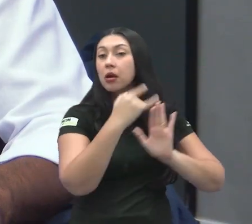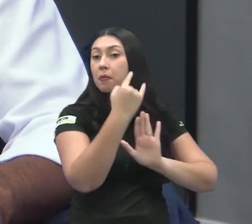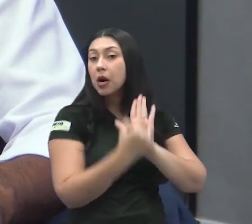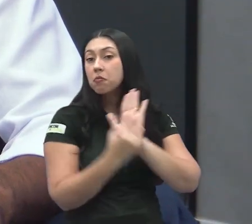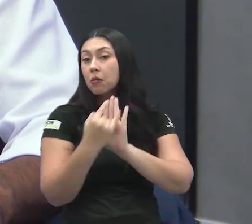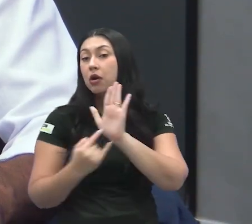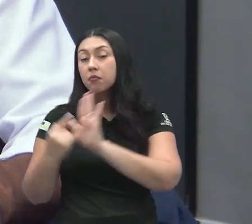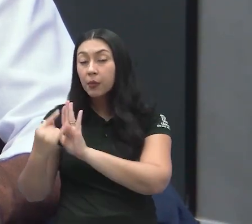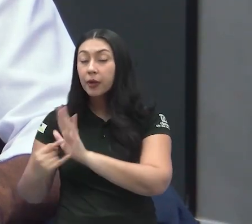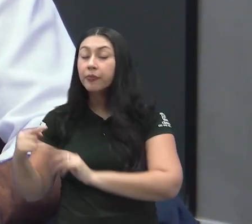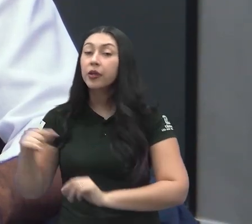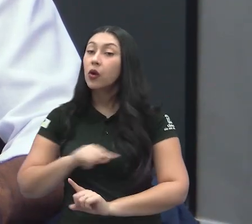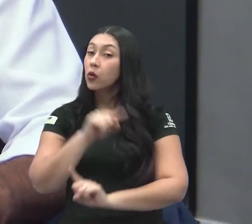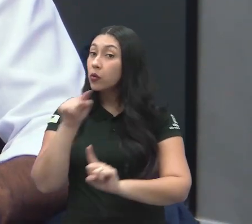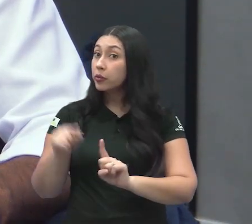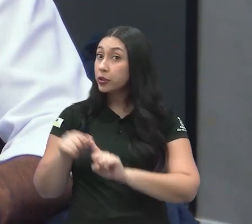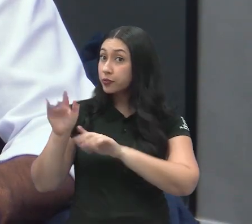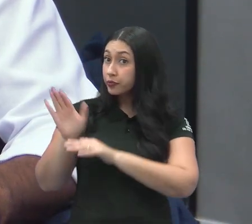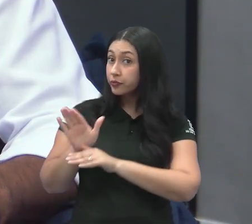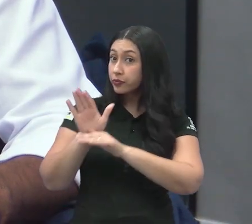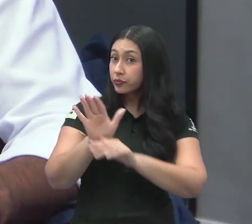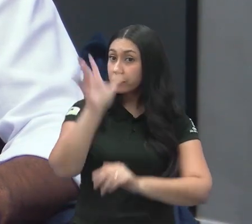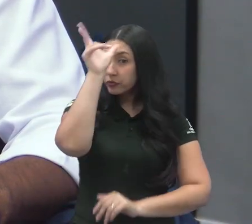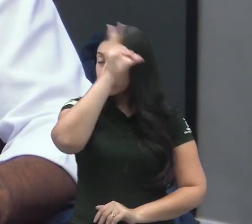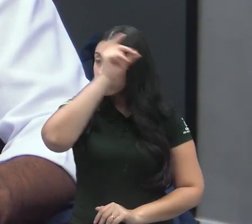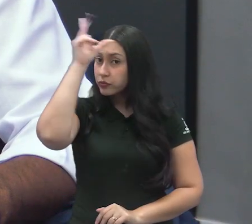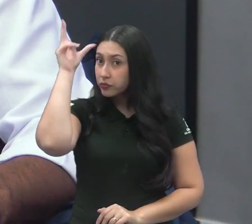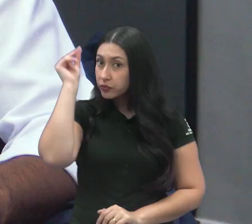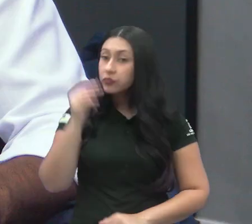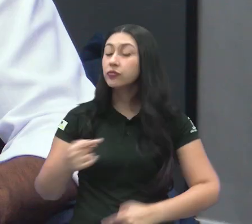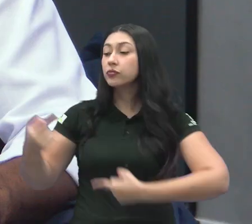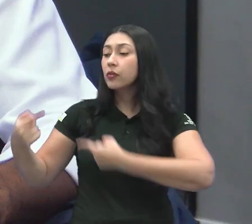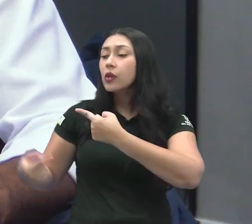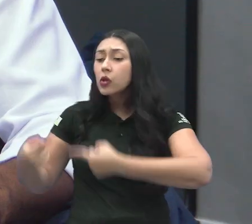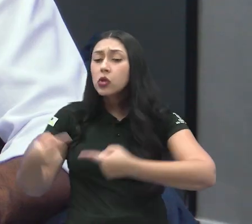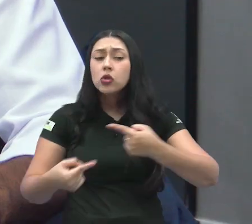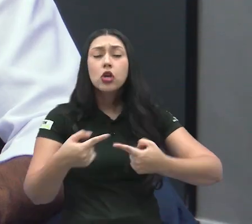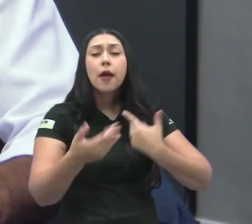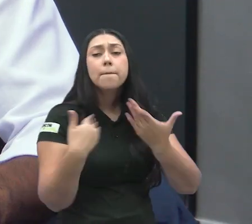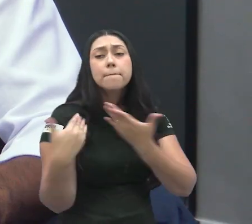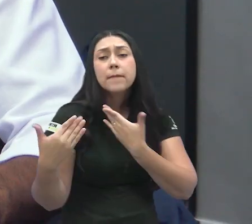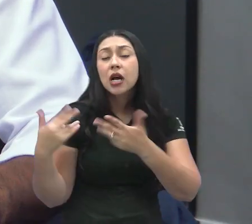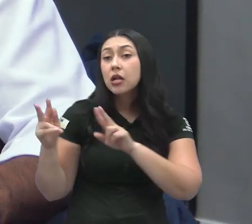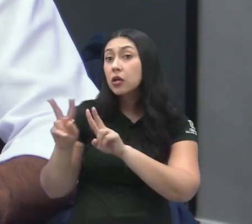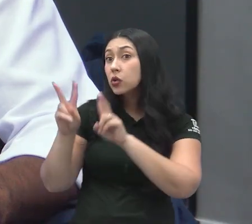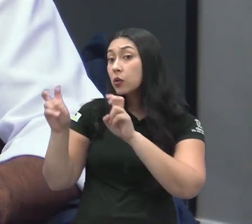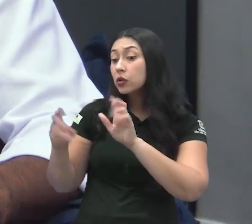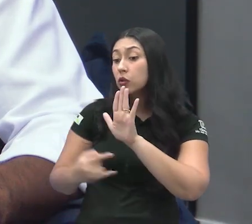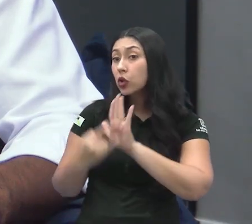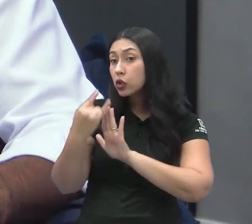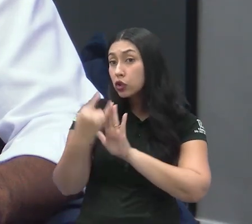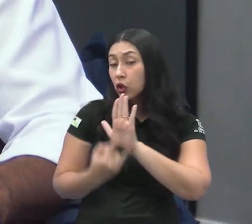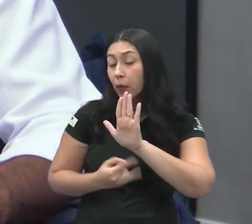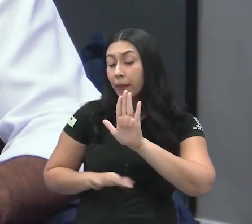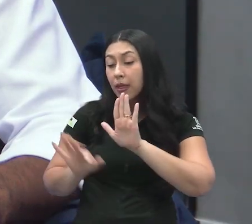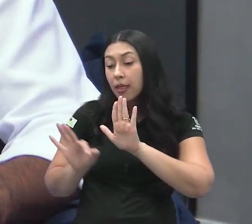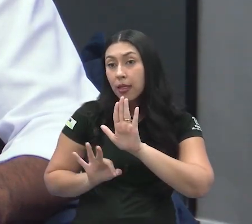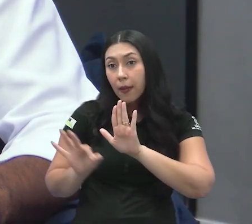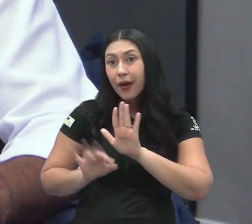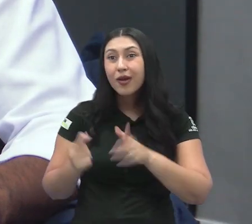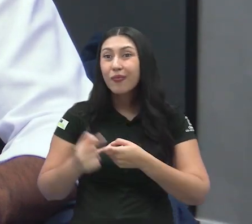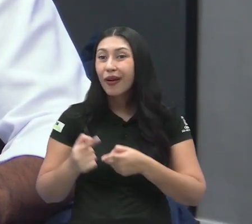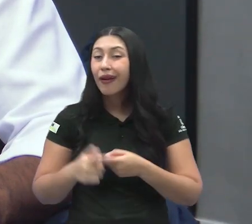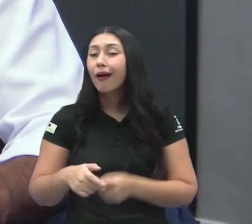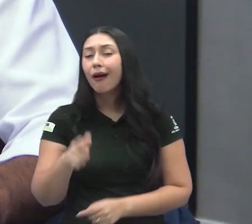possa contribuir com o governo, com discussões com a comunidade sobre a questão de regularização, que nós temos